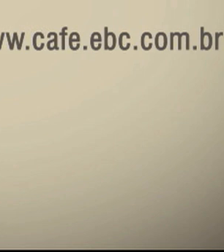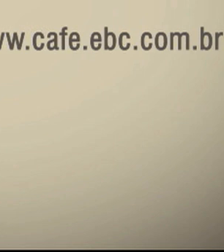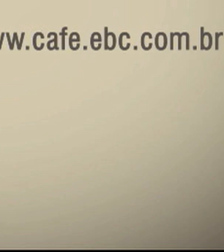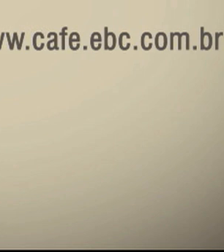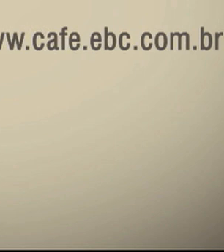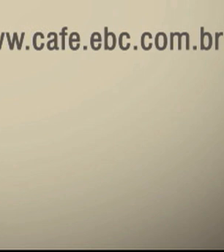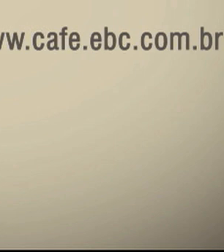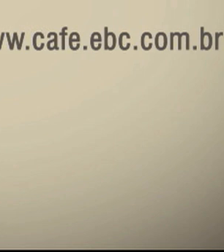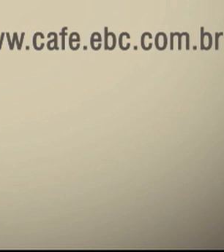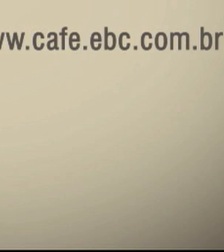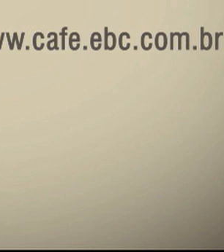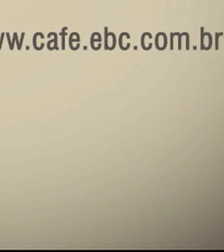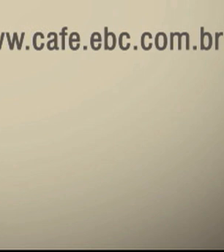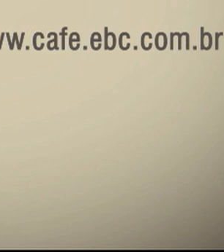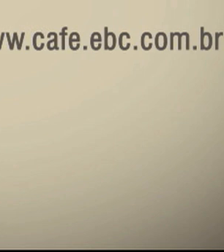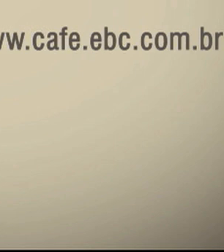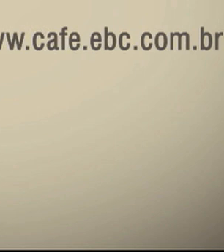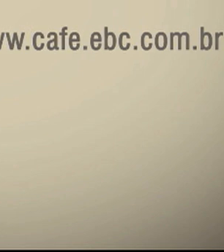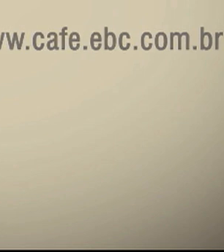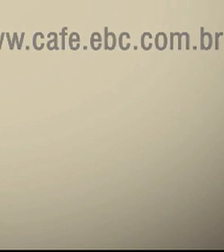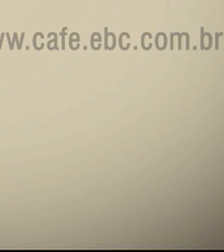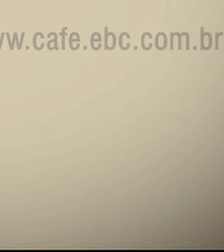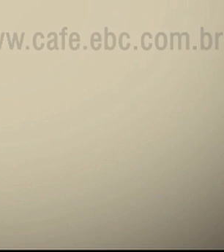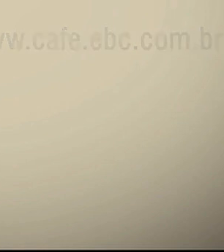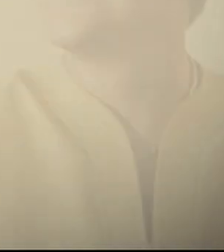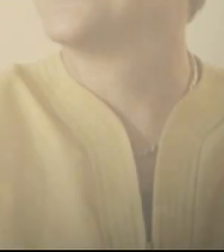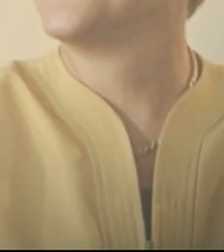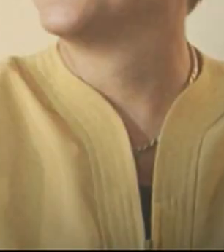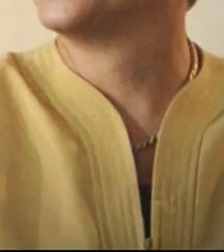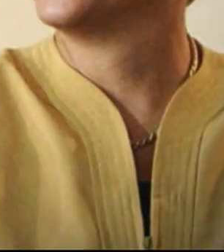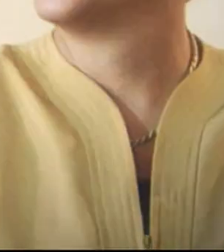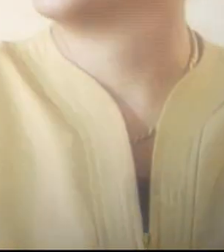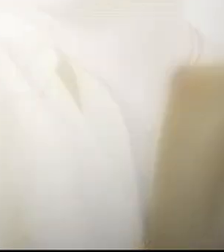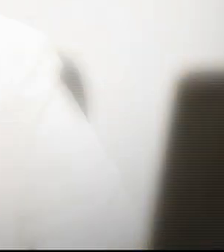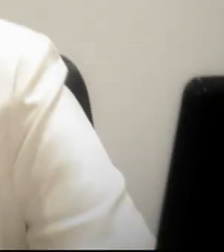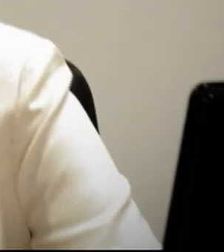www.cafe.ebc.com.br nós voltamos na próxima segunda-feira Até lá